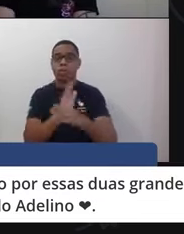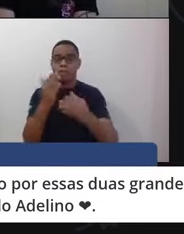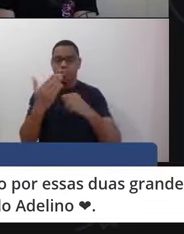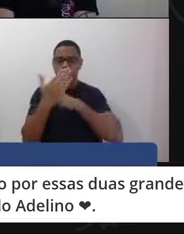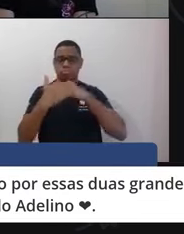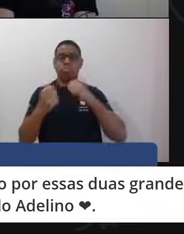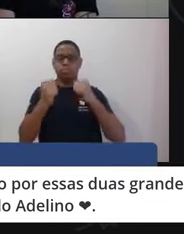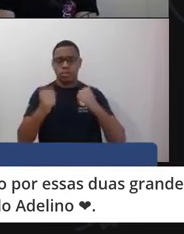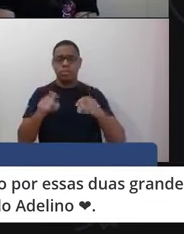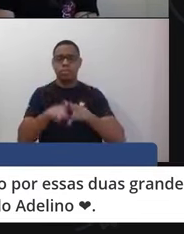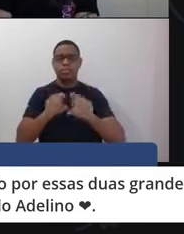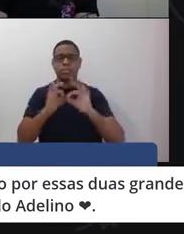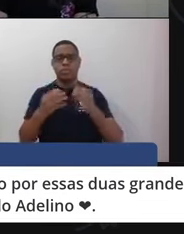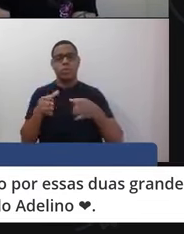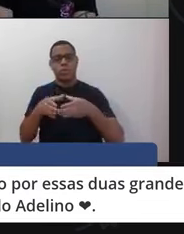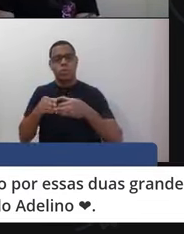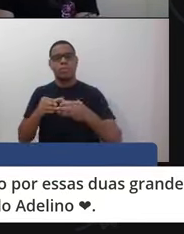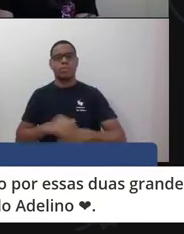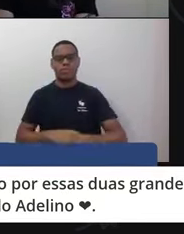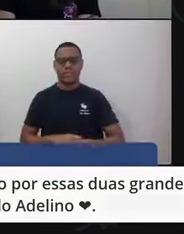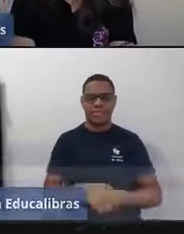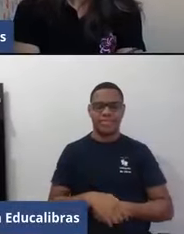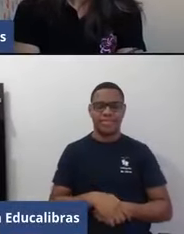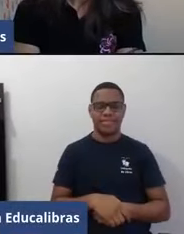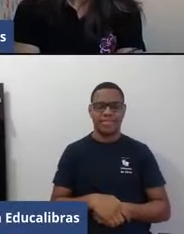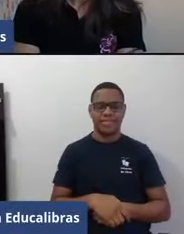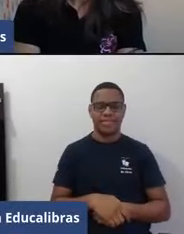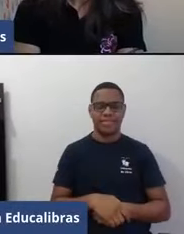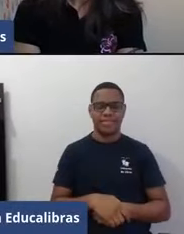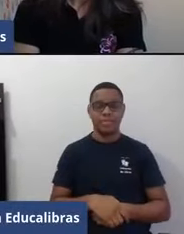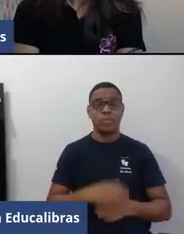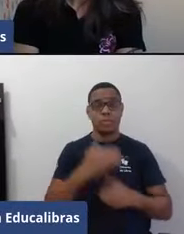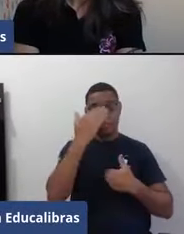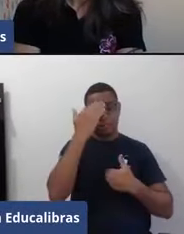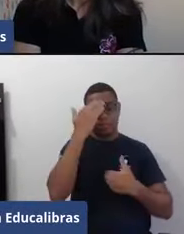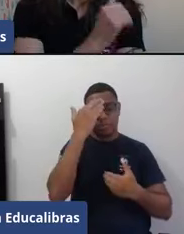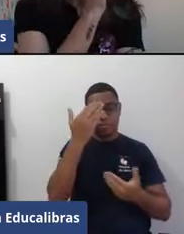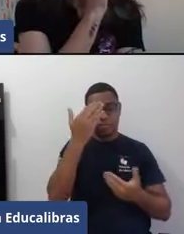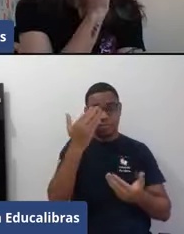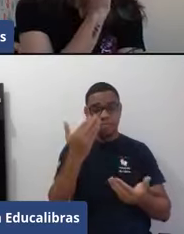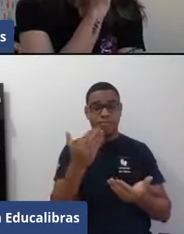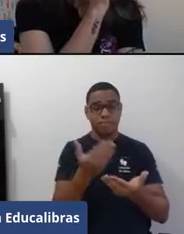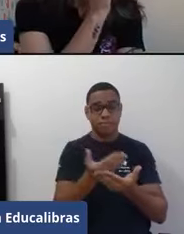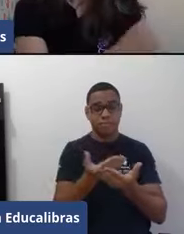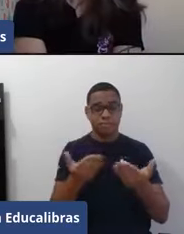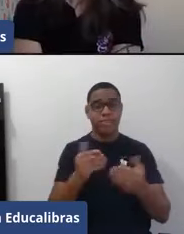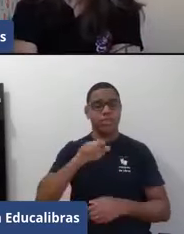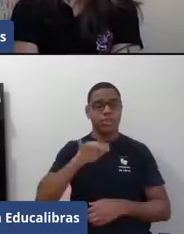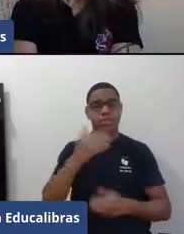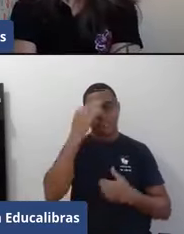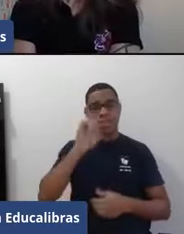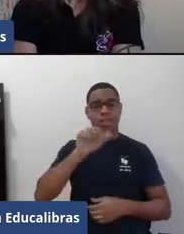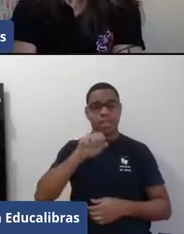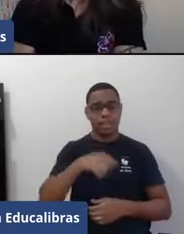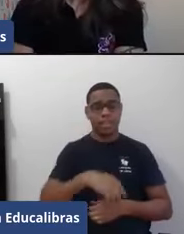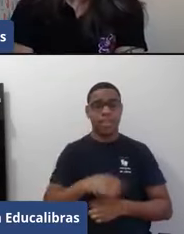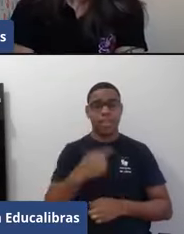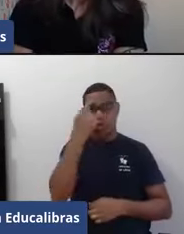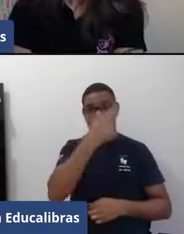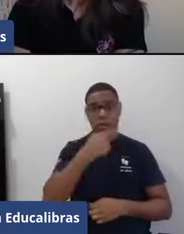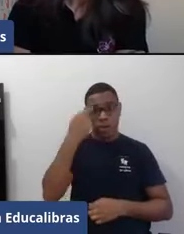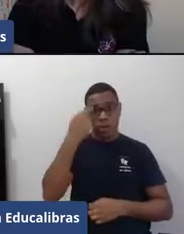toda a família do Entre Rodas. Bom, obrigado, Gersonita, obrigado, Eliane. 1 hora, no fim, é